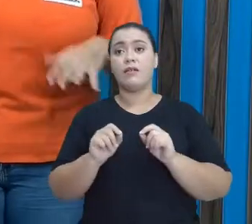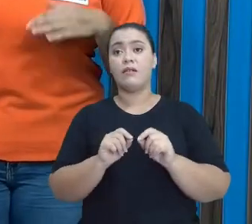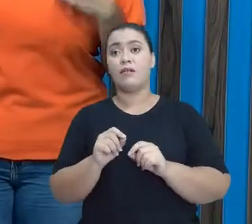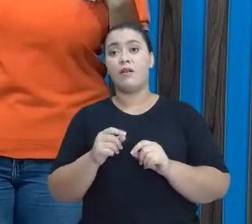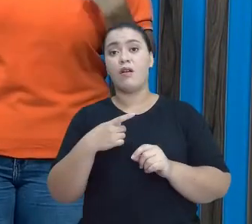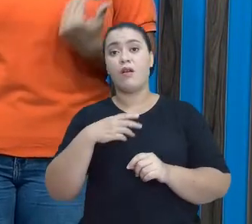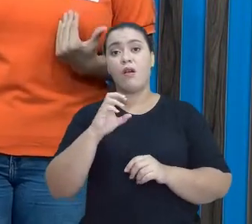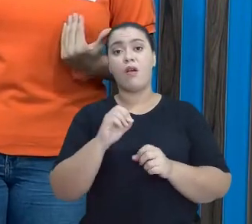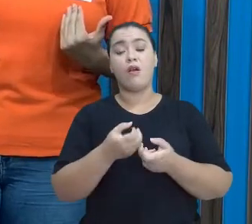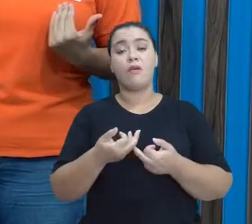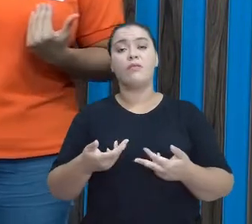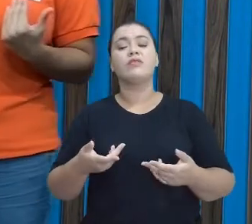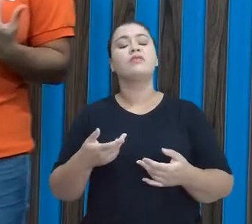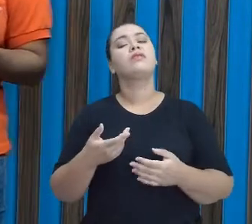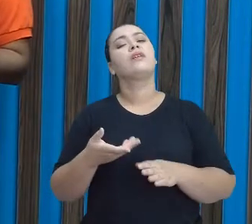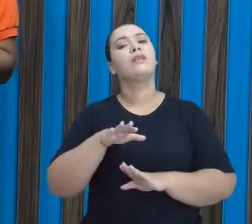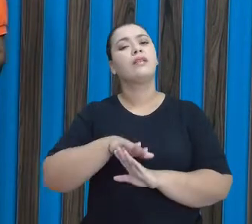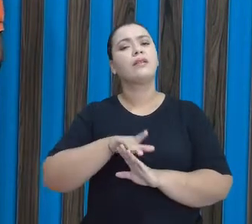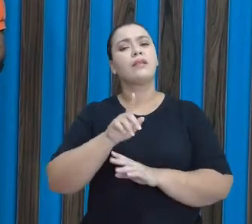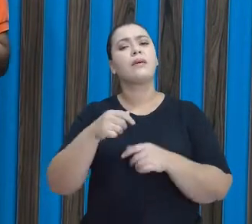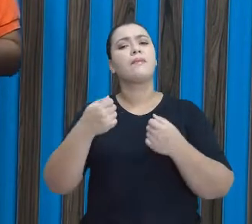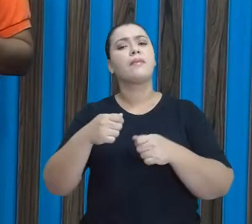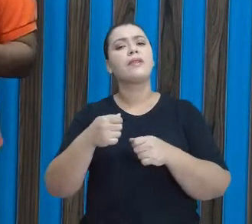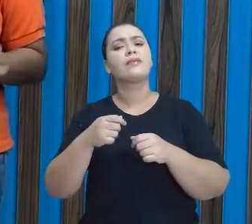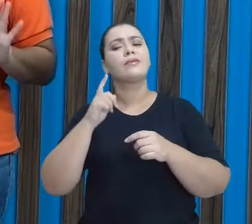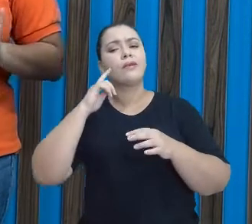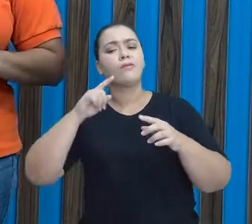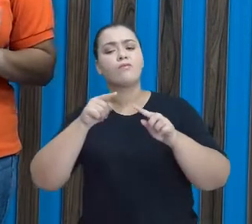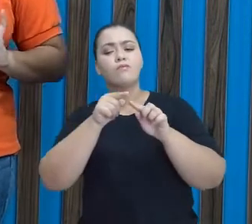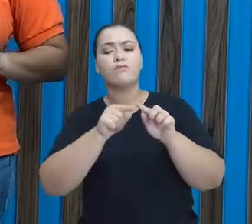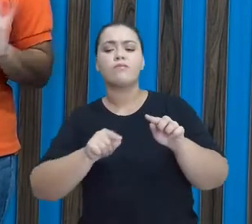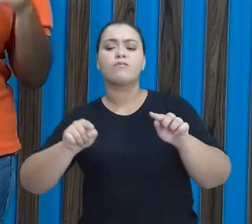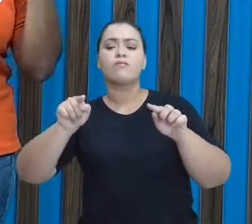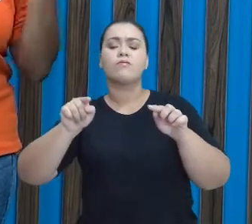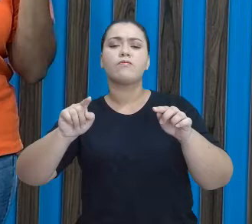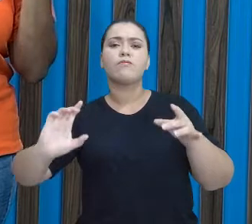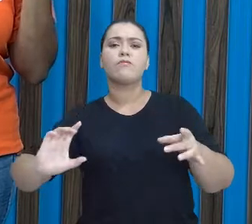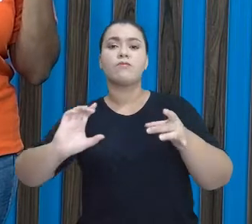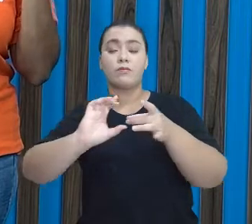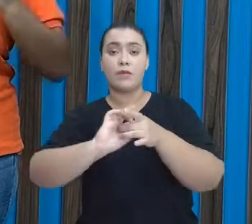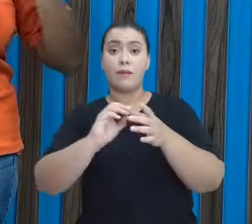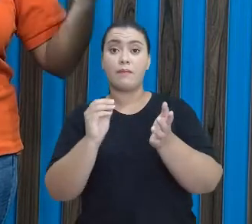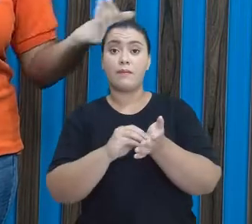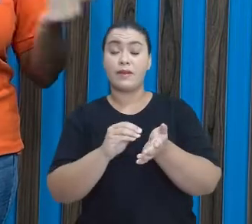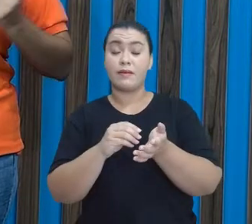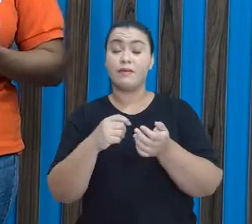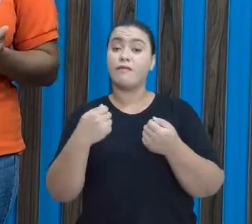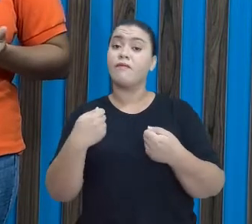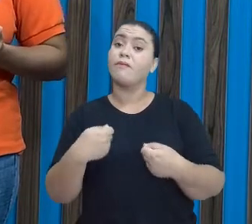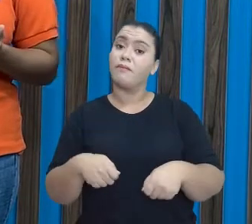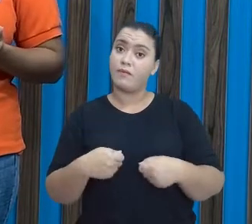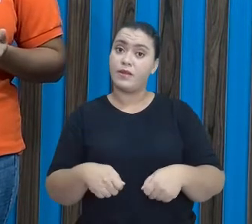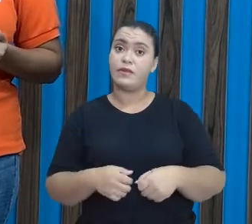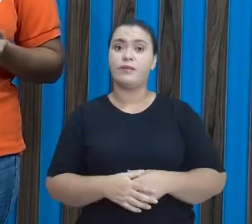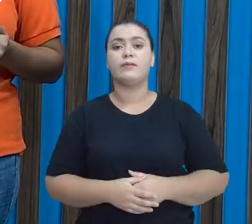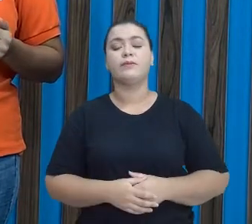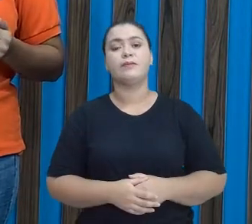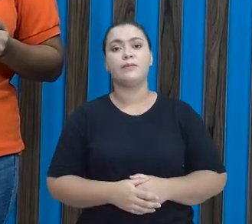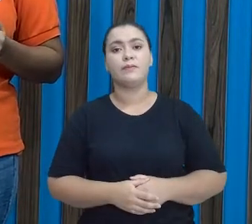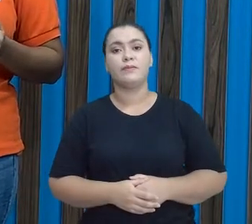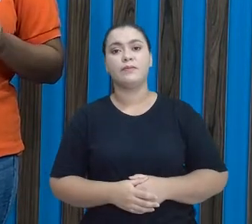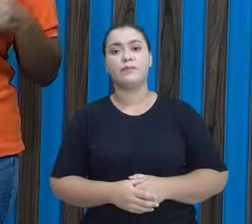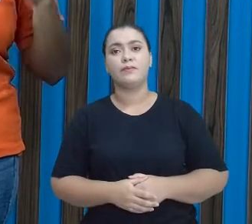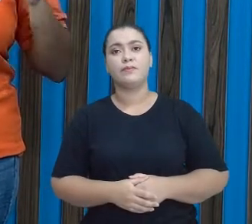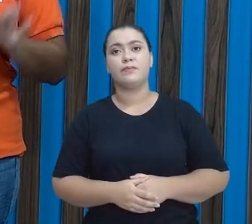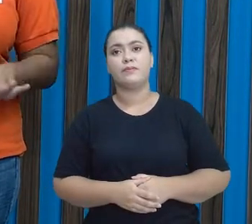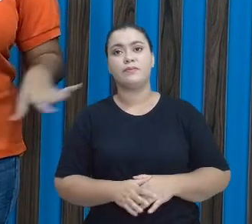de uma pontezinha. Ele precisa de uma ligação entre o verbo e o complemento.